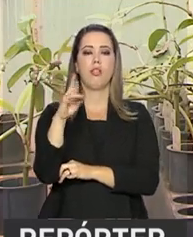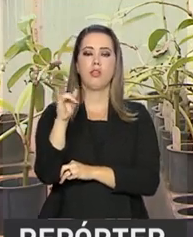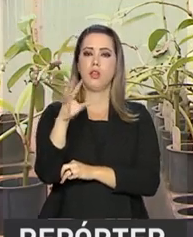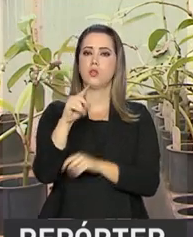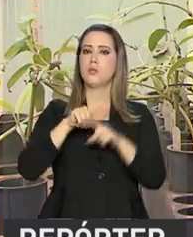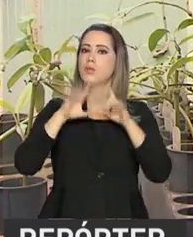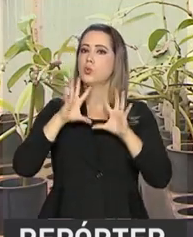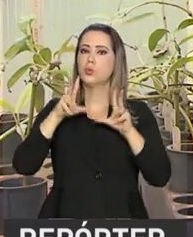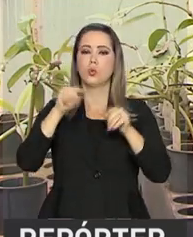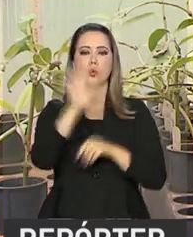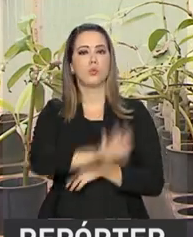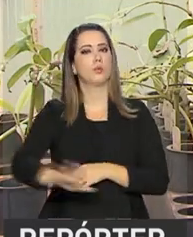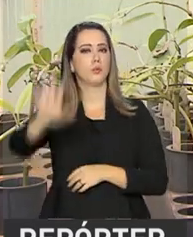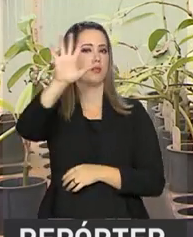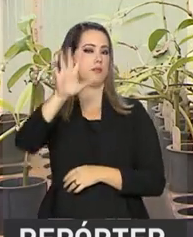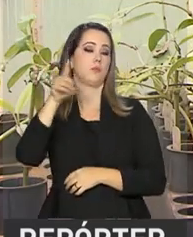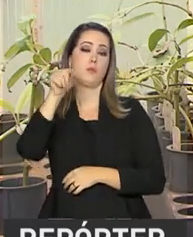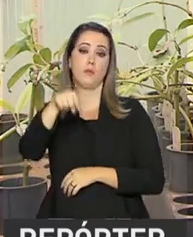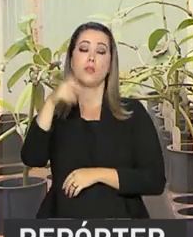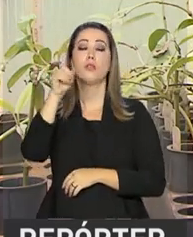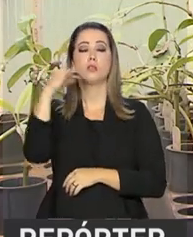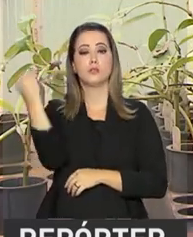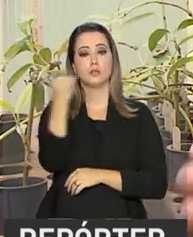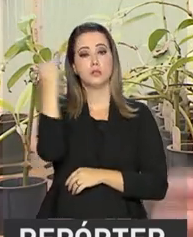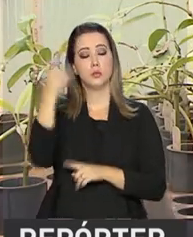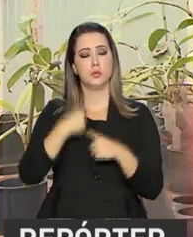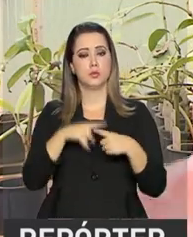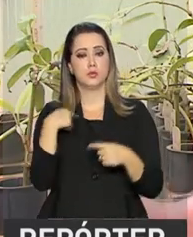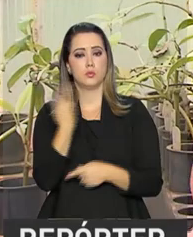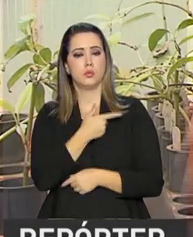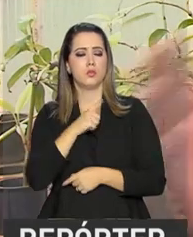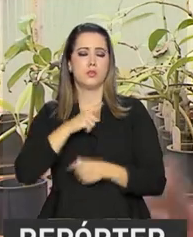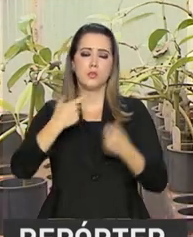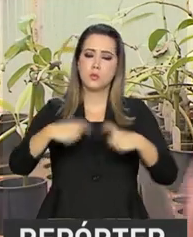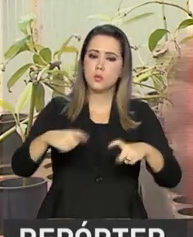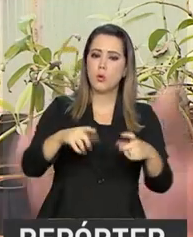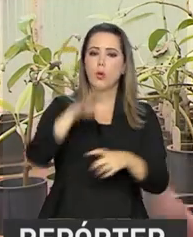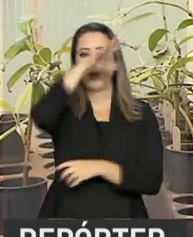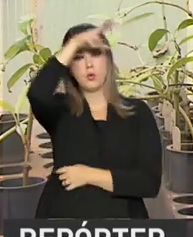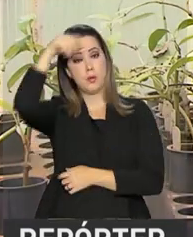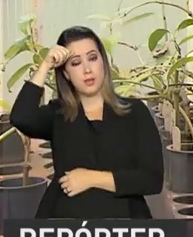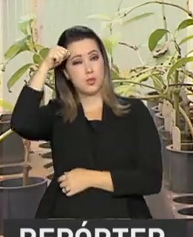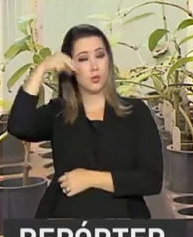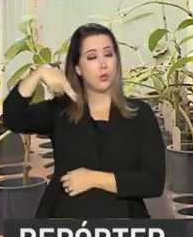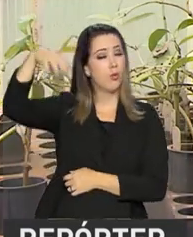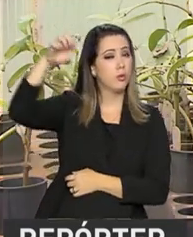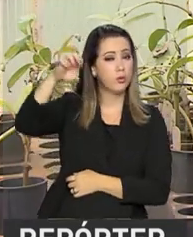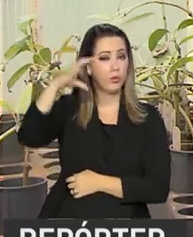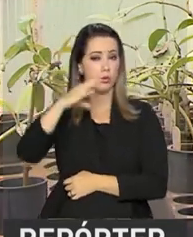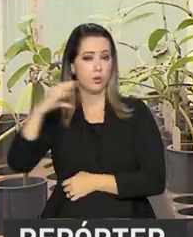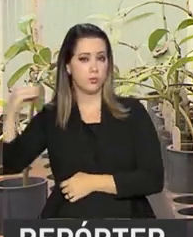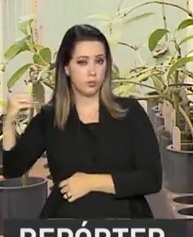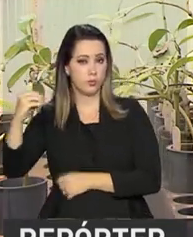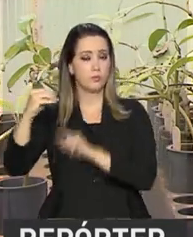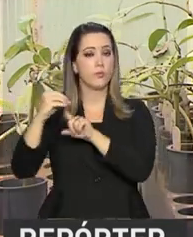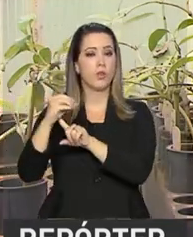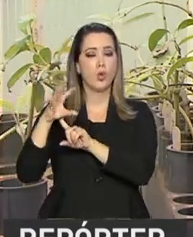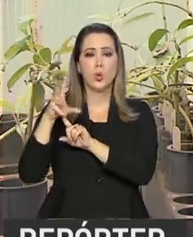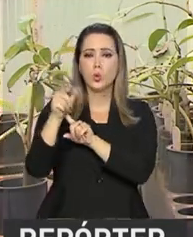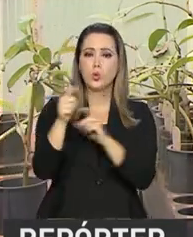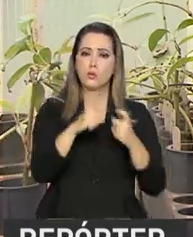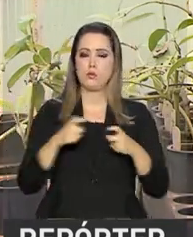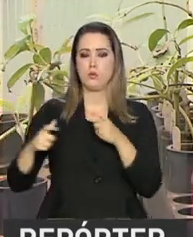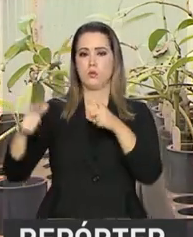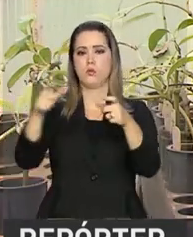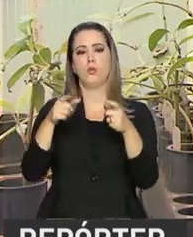parques nacionais do brasil inteiro isso é muito importante porque nós temos parte na amazônia no nordeste e no centro oeste então todas